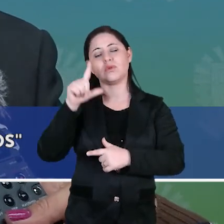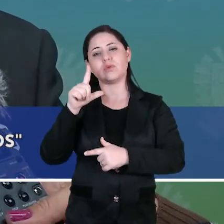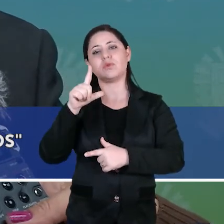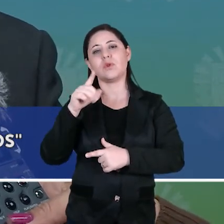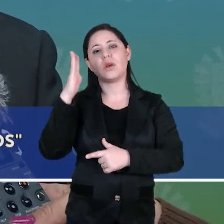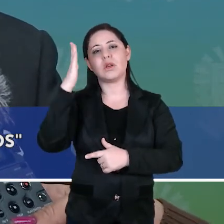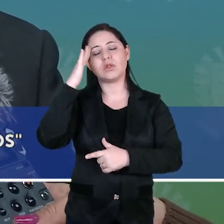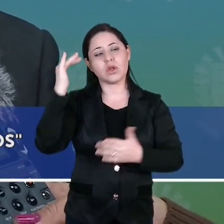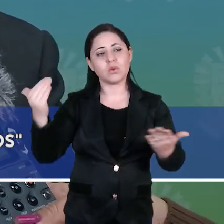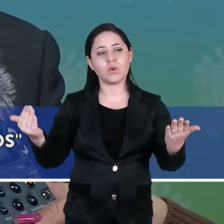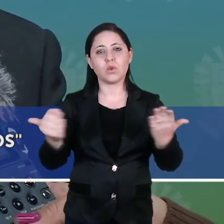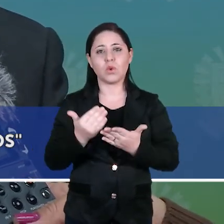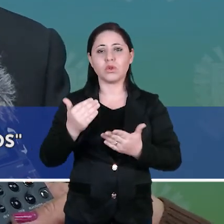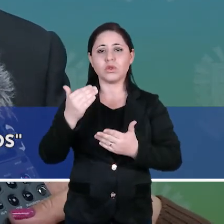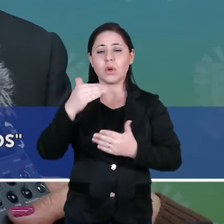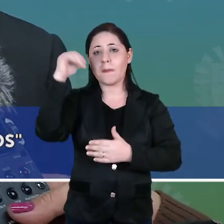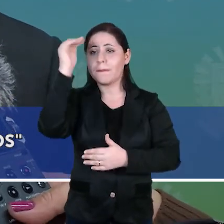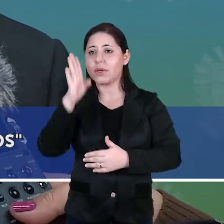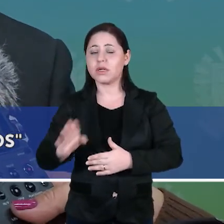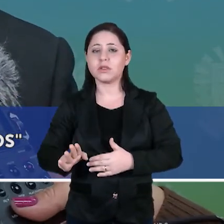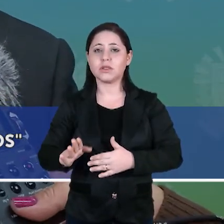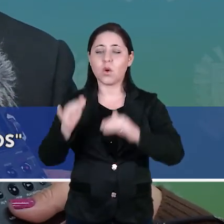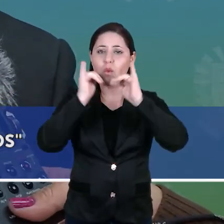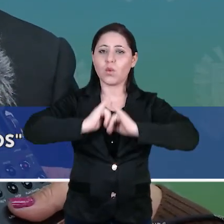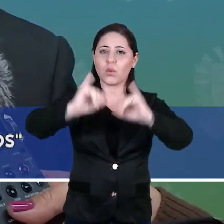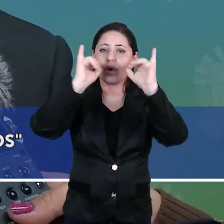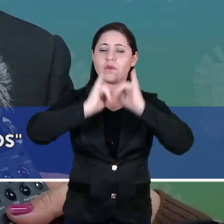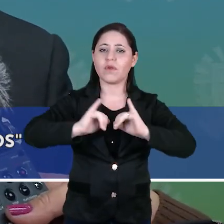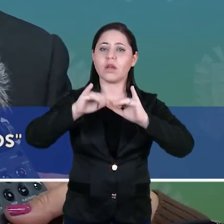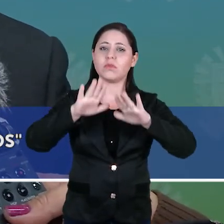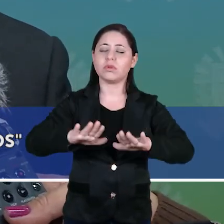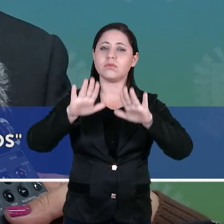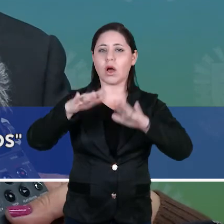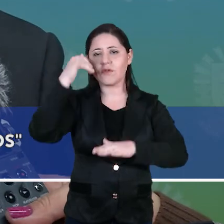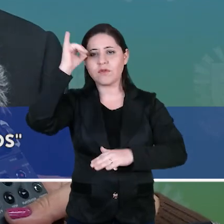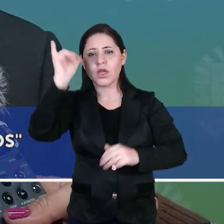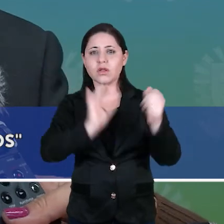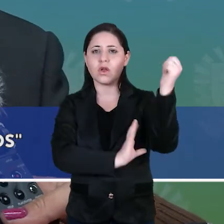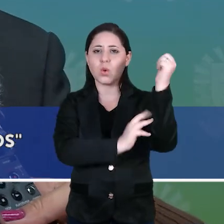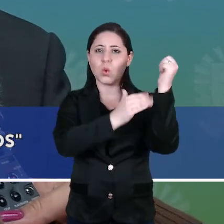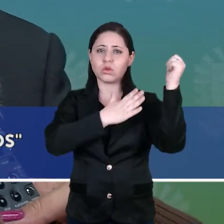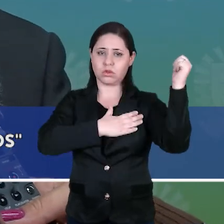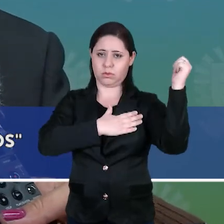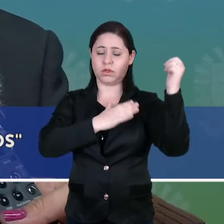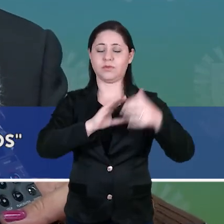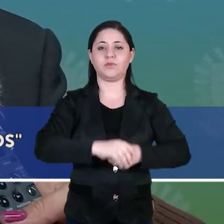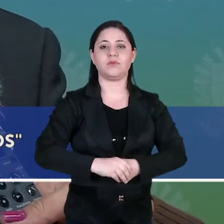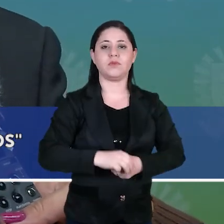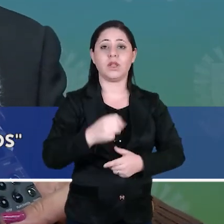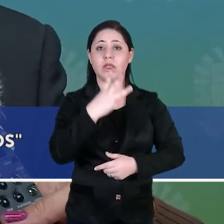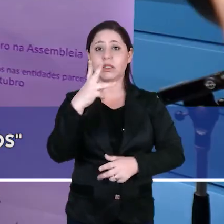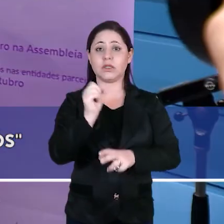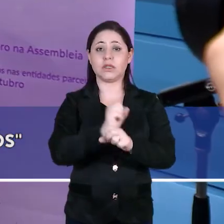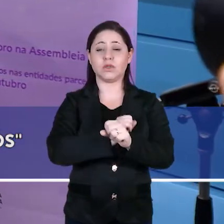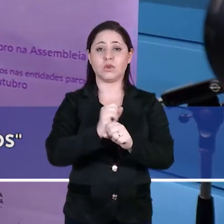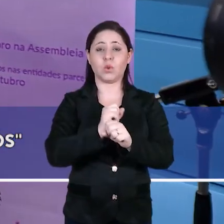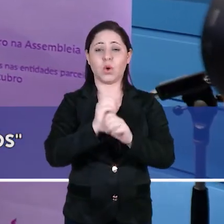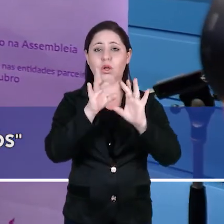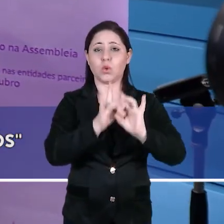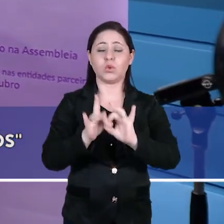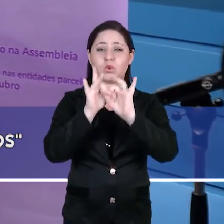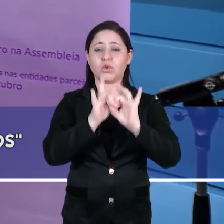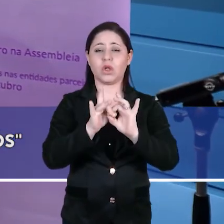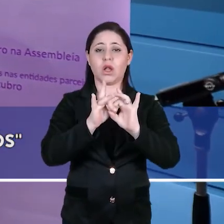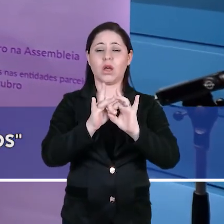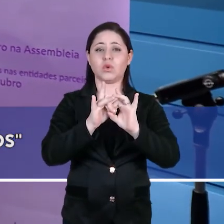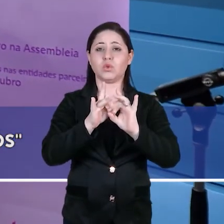esse trabalho aqui no Mato Grosso do Sul, e nós estamos hoje, o Brasil todo, recepcionando esse trabalho, dessa campanha de enfrentamento ao câncer de mama. Pelo terceiro